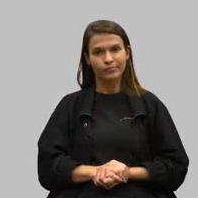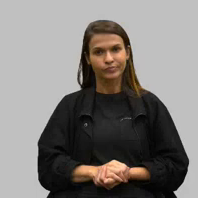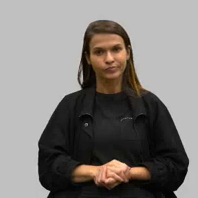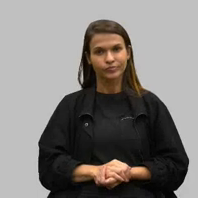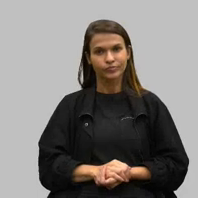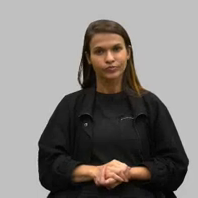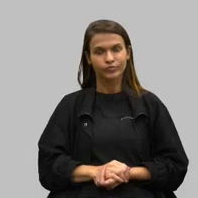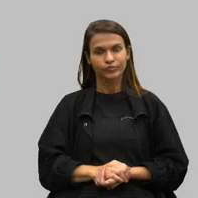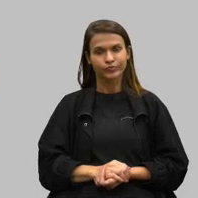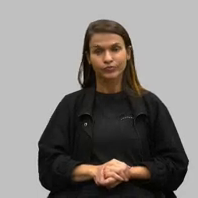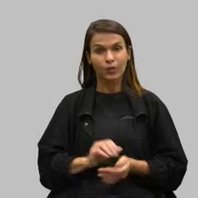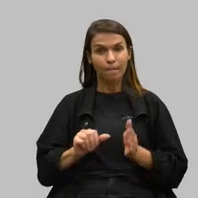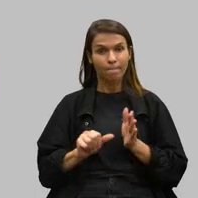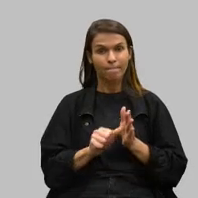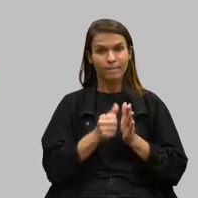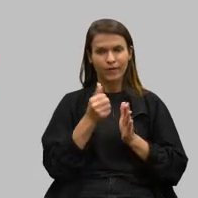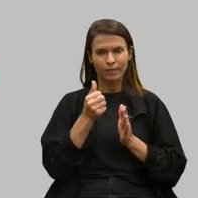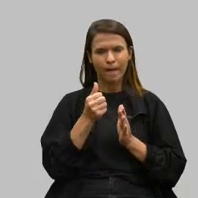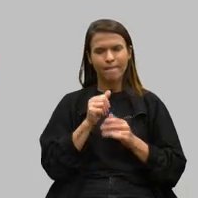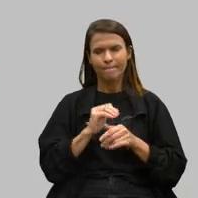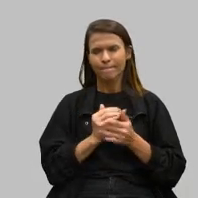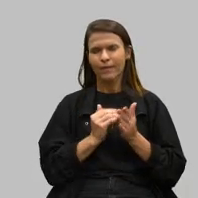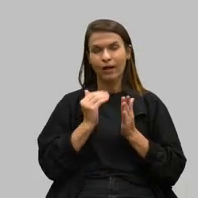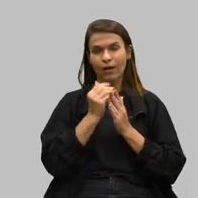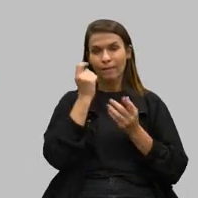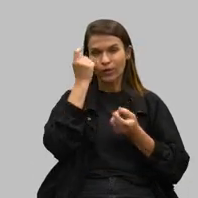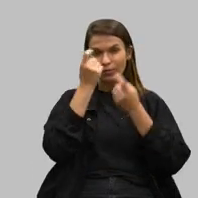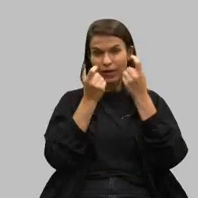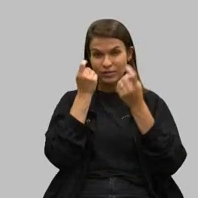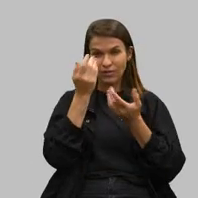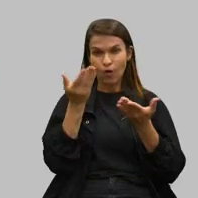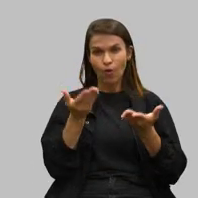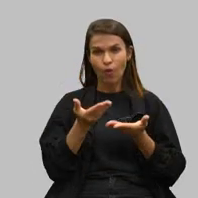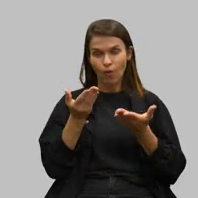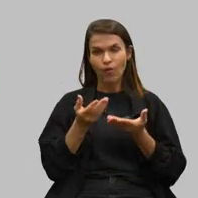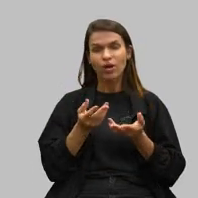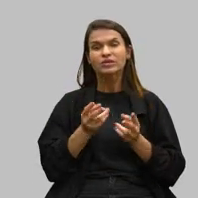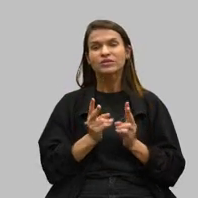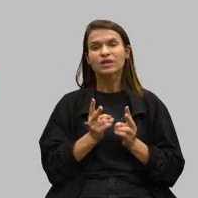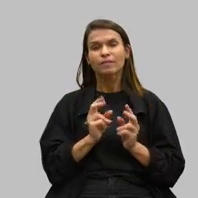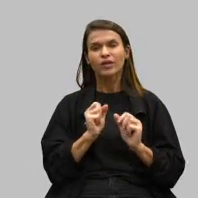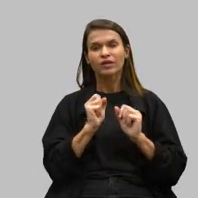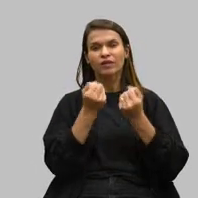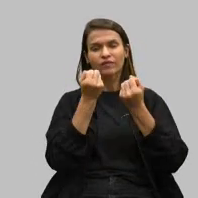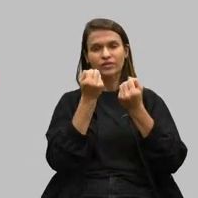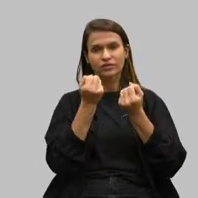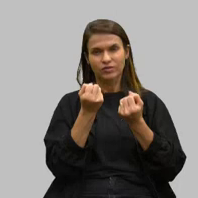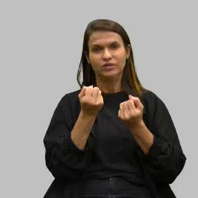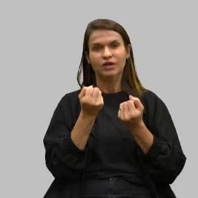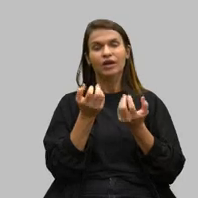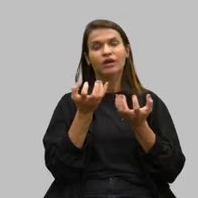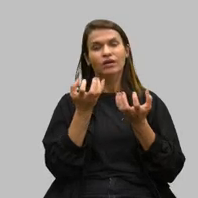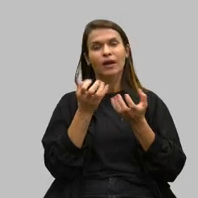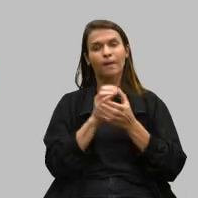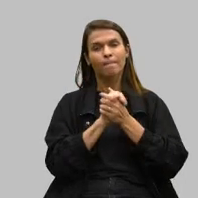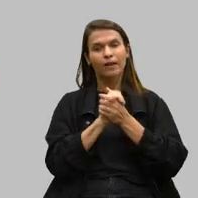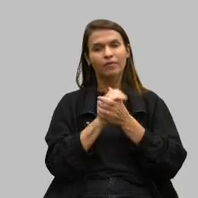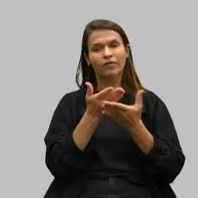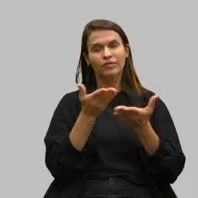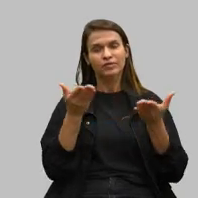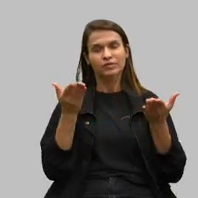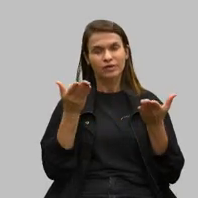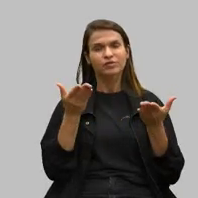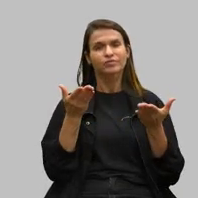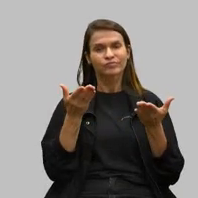O primeiro passo, que é a minha maior preocupação hoje, é sempre defender, e eu acho que quero parabenizar vocês, por tornar